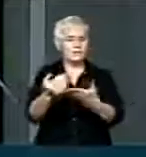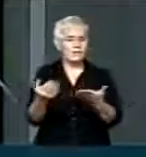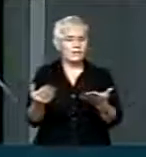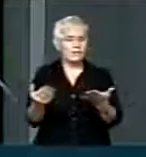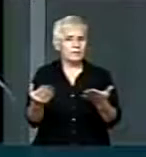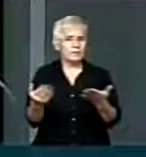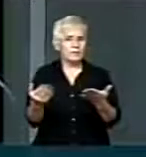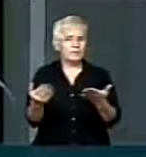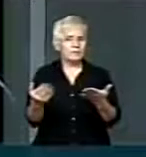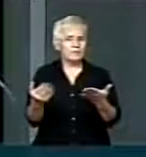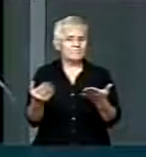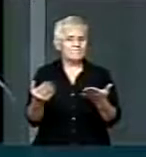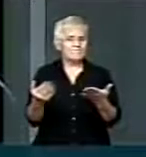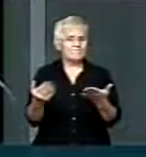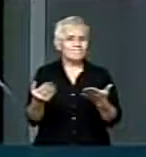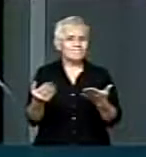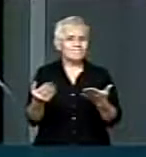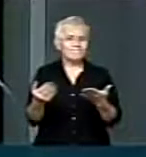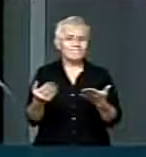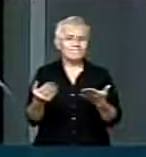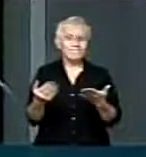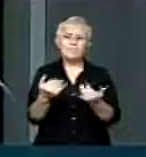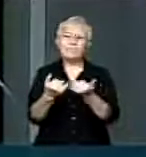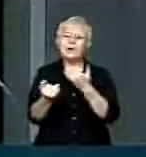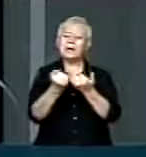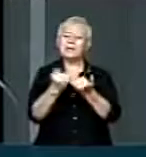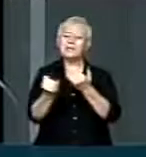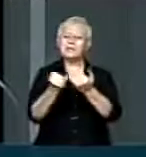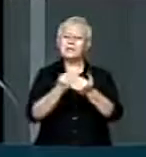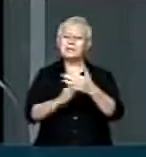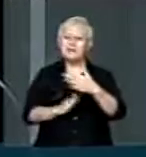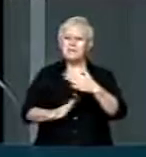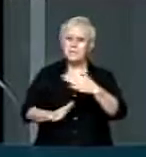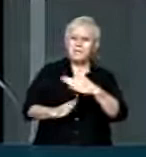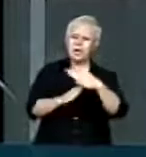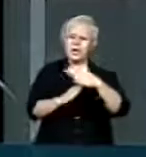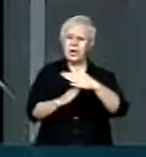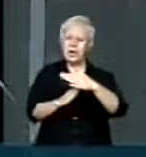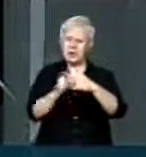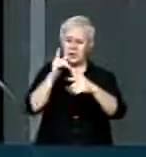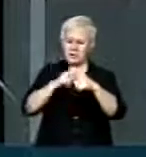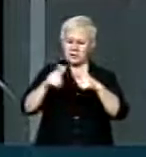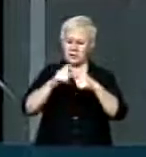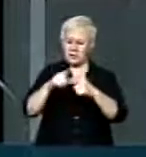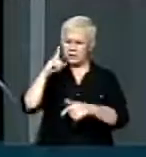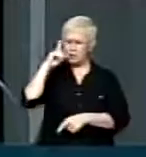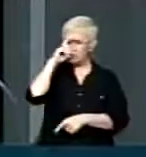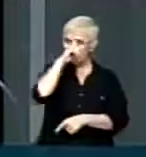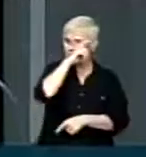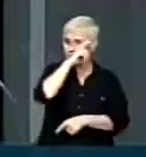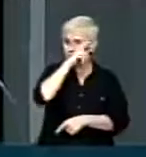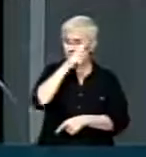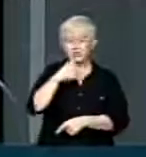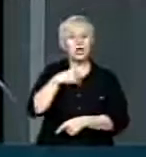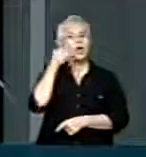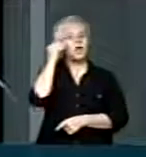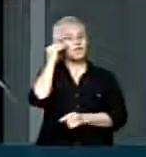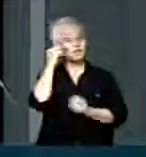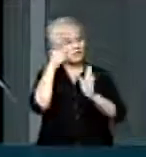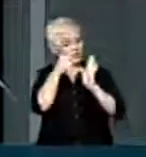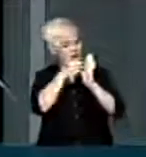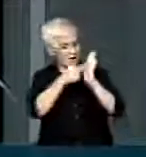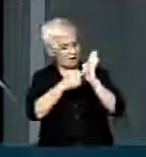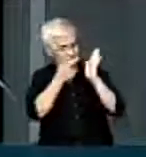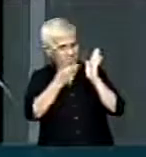Brasil acabam sendo barrados por algumas situações que eu posso nomenclar aqui, como por